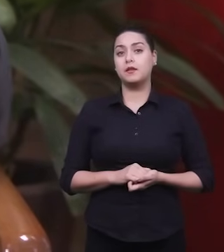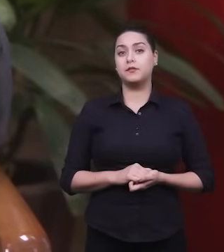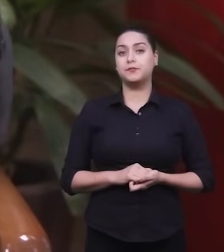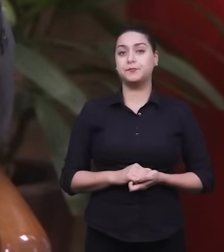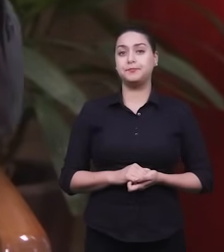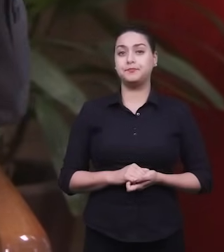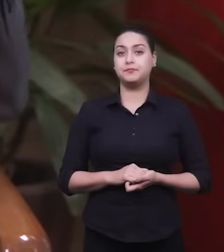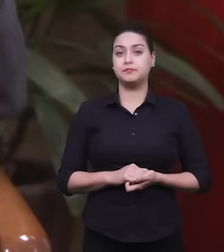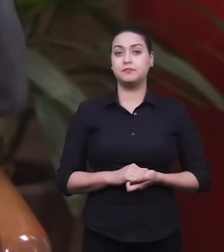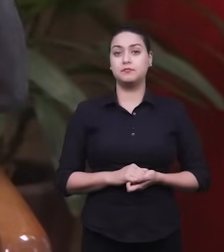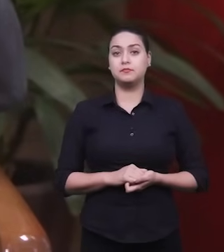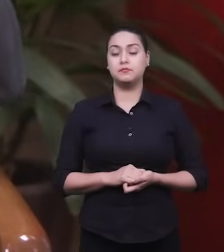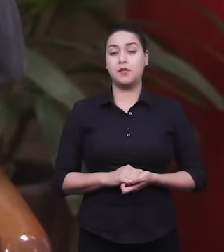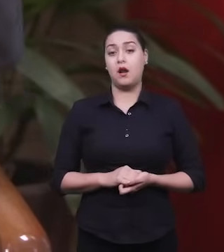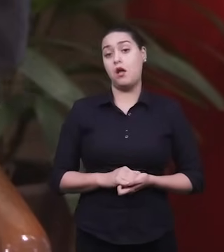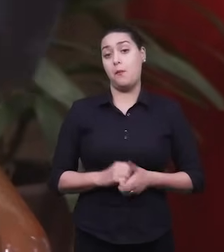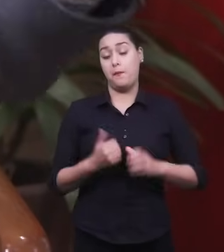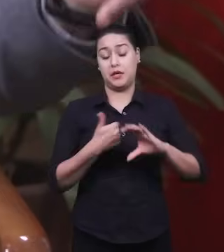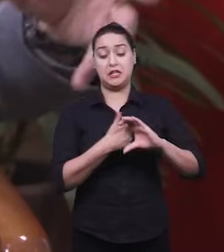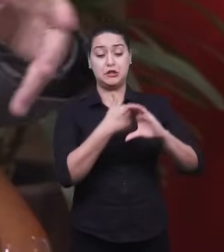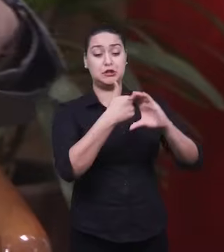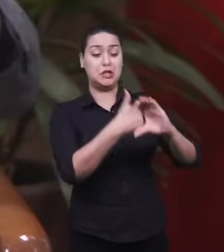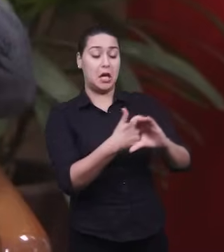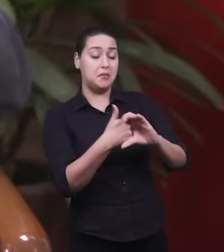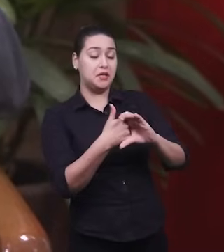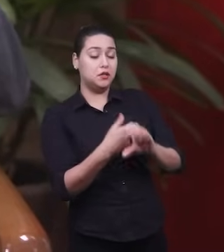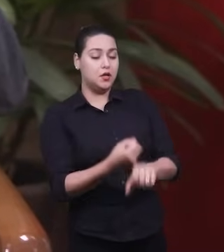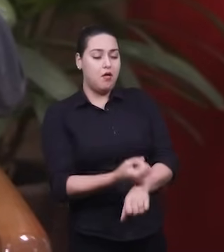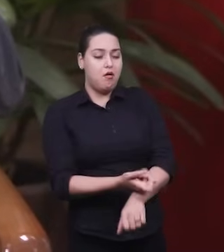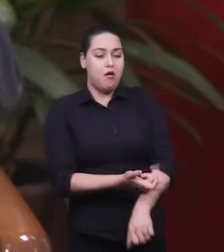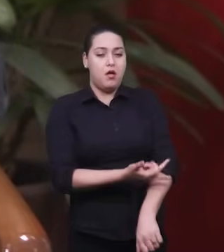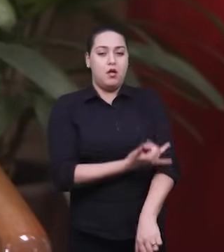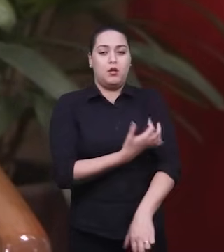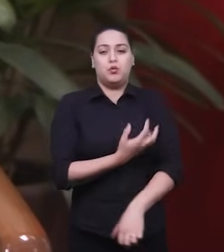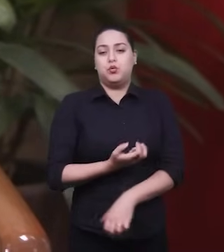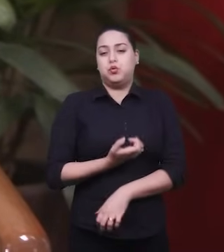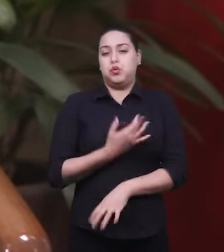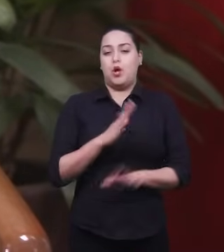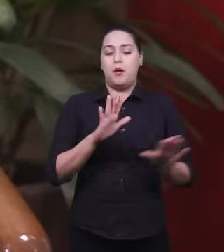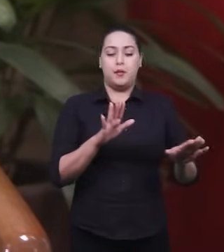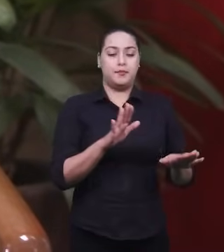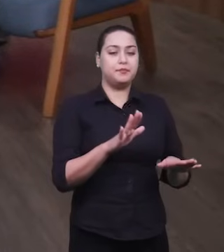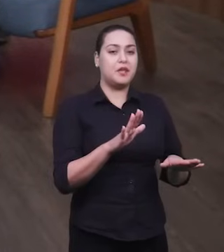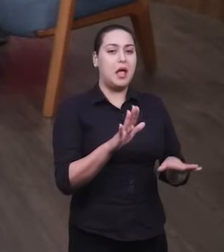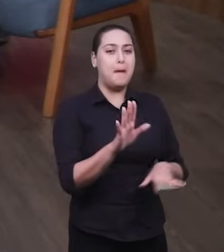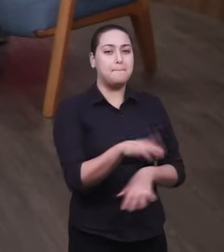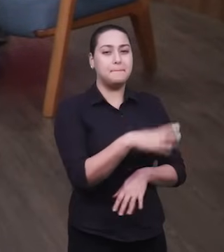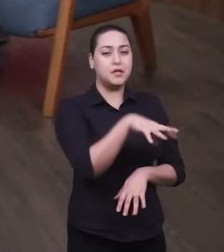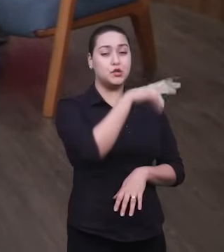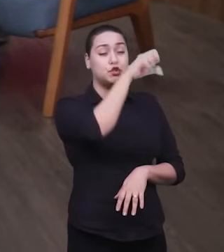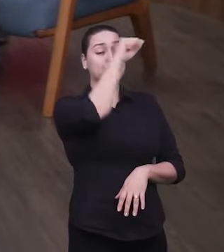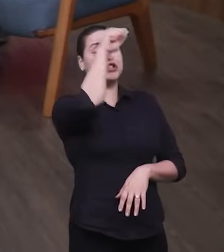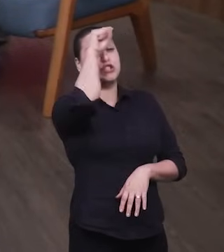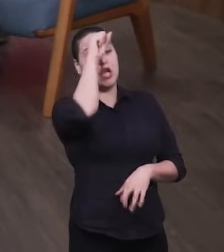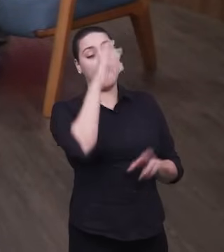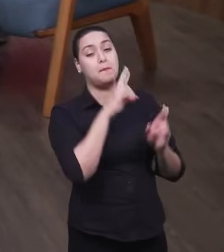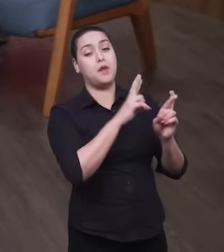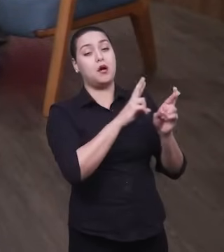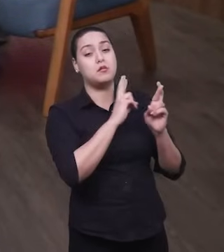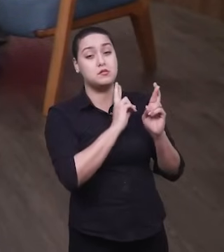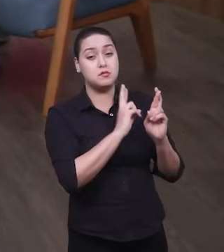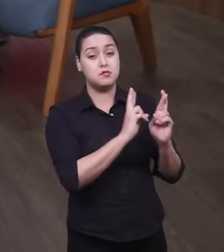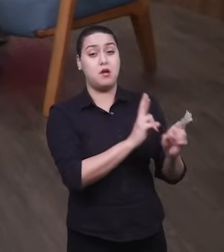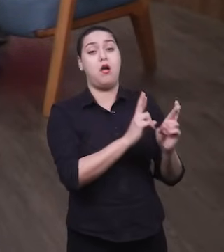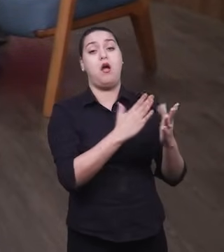lado daquilo da emoção, daquilo que é o mundo. Misticismo, Do misticismo.